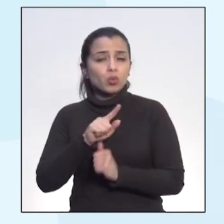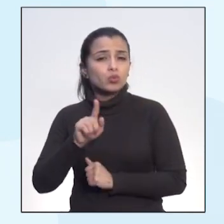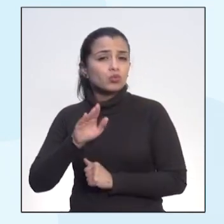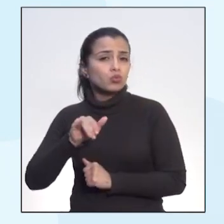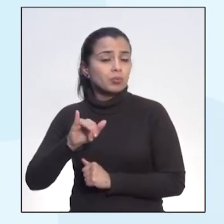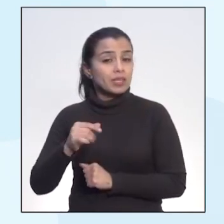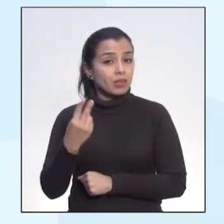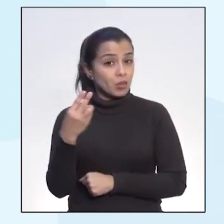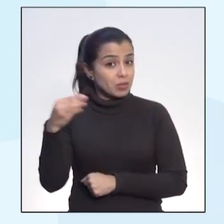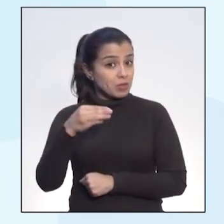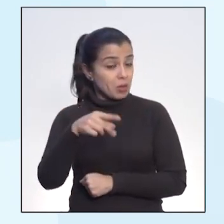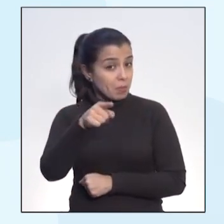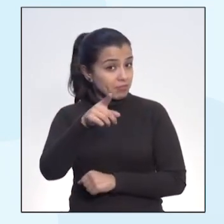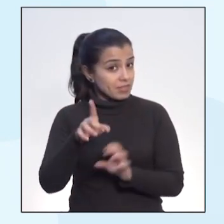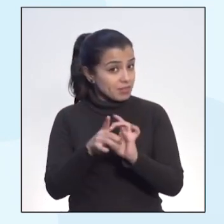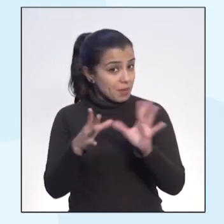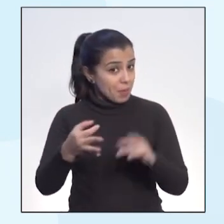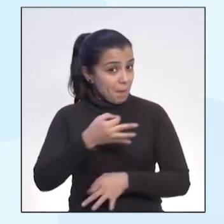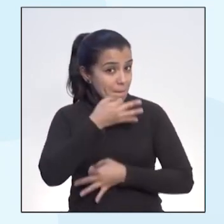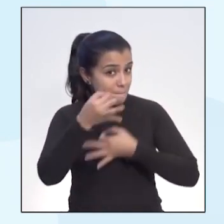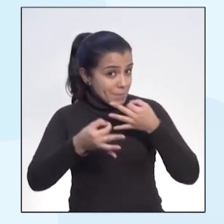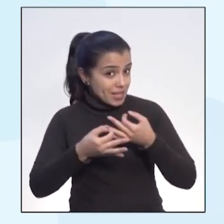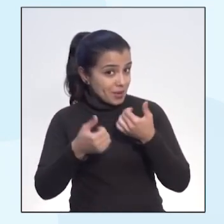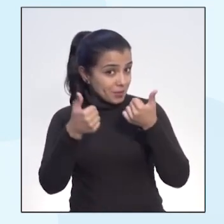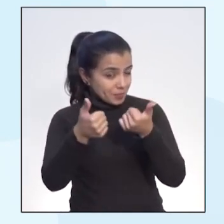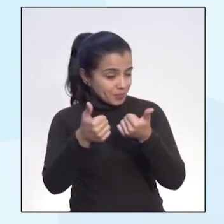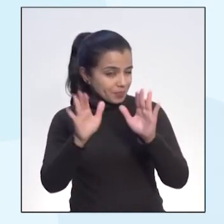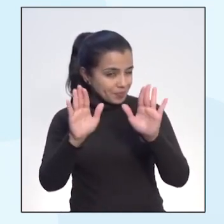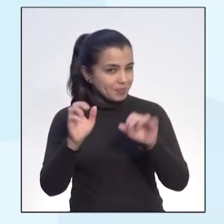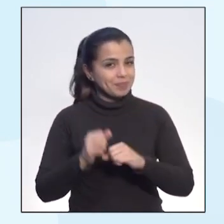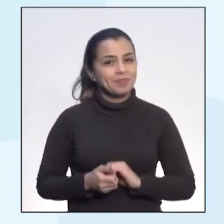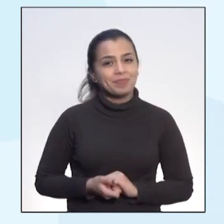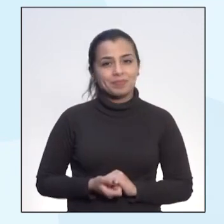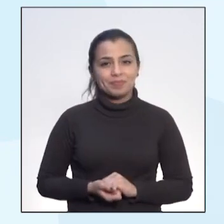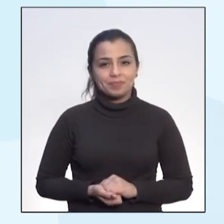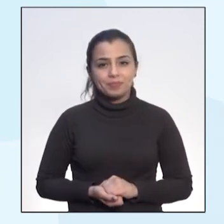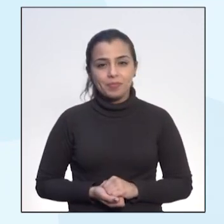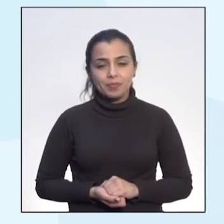minutinhos para você expressar a sua opinião aqui no chat conosco. E já voltamos também.